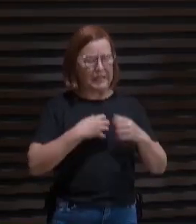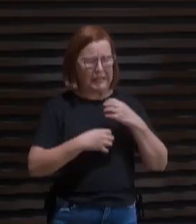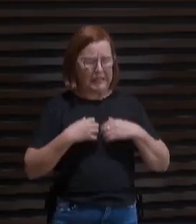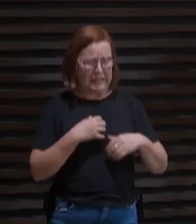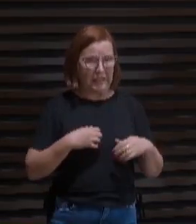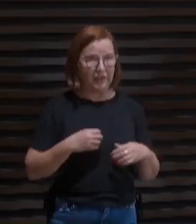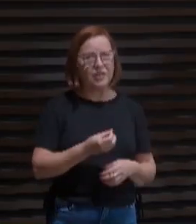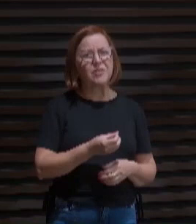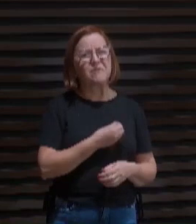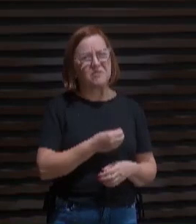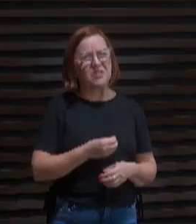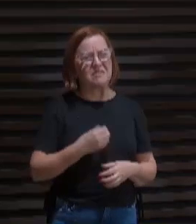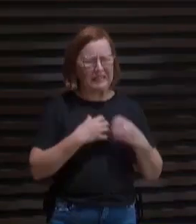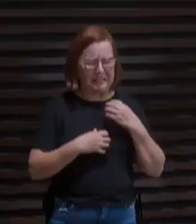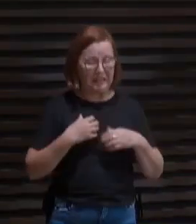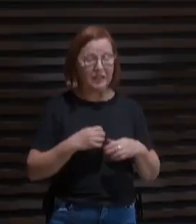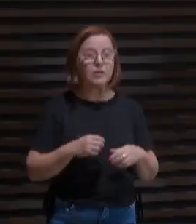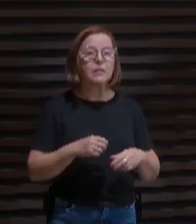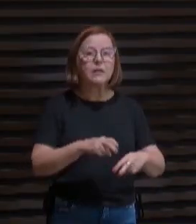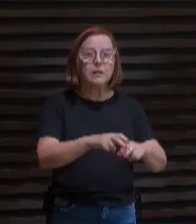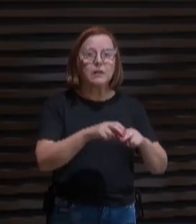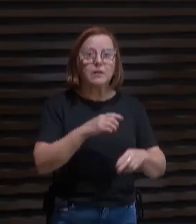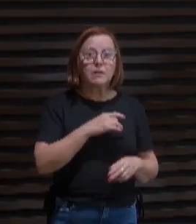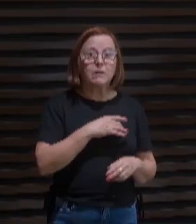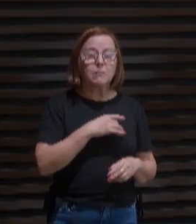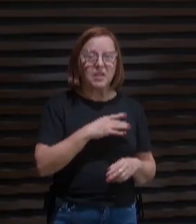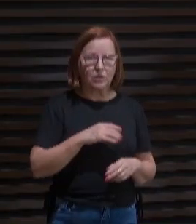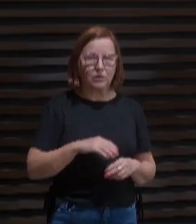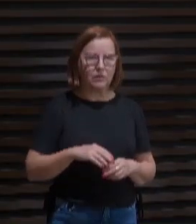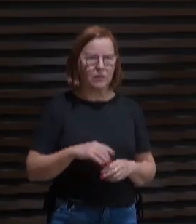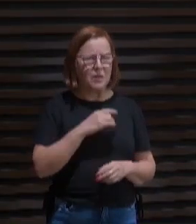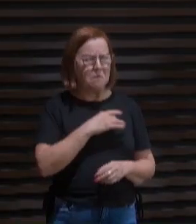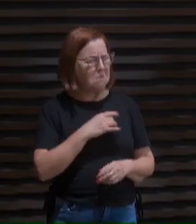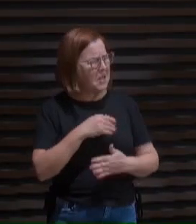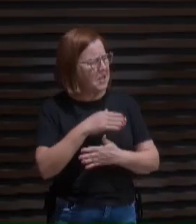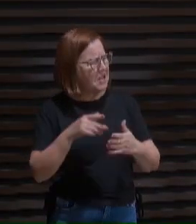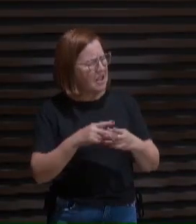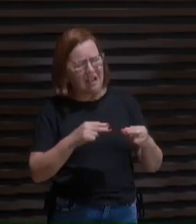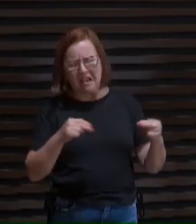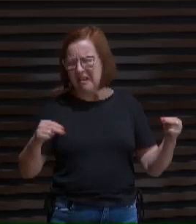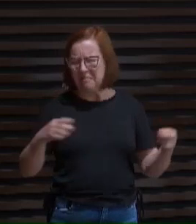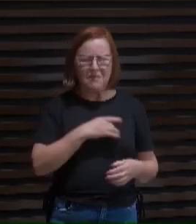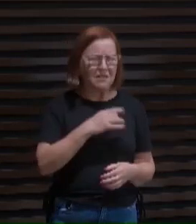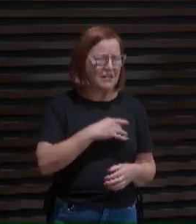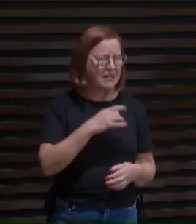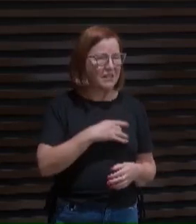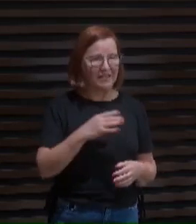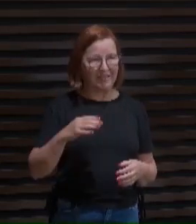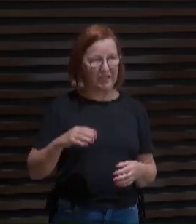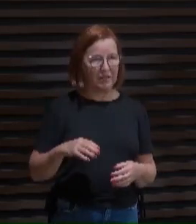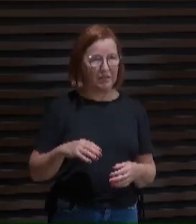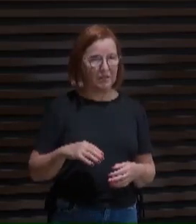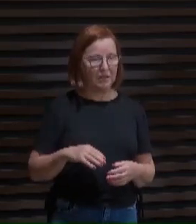vivem atormentadas, por causa do medo, refém do medo, medo disso, medo daquilo outro, medo. Como é que é